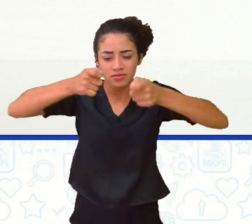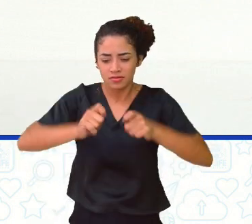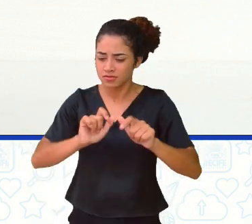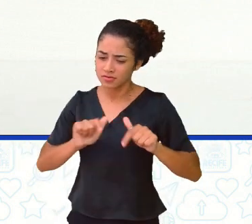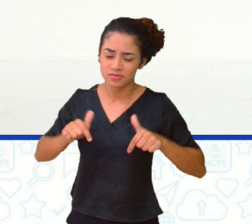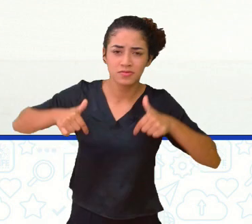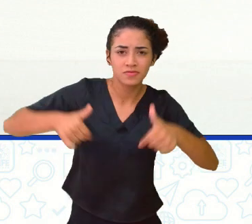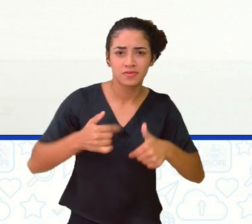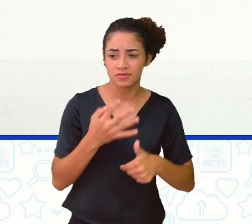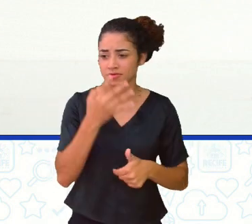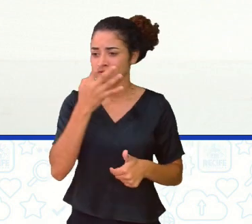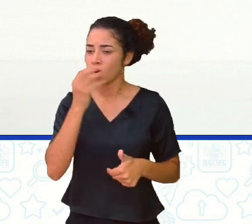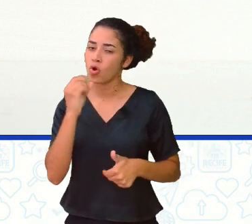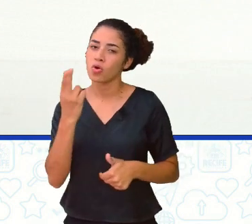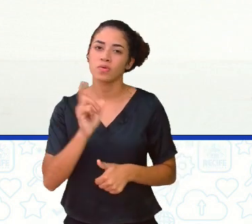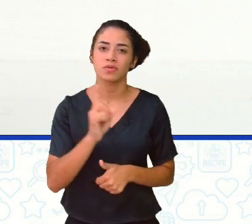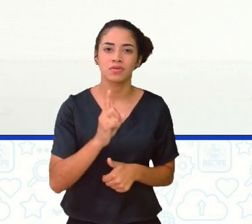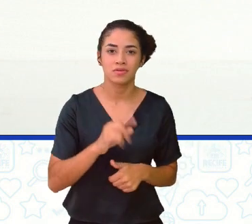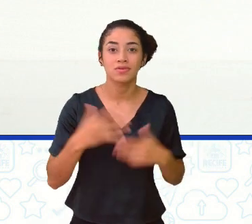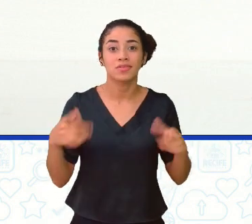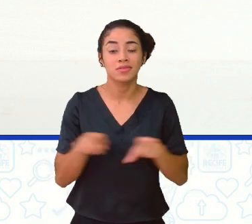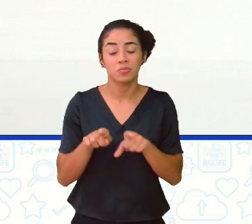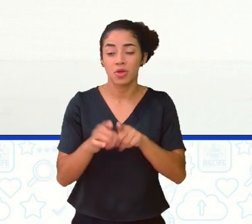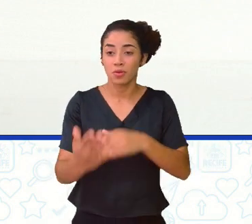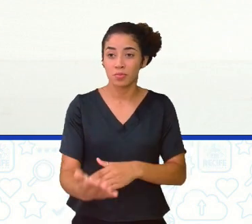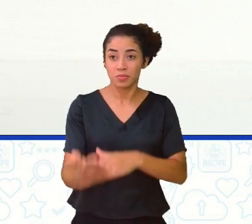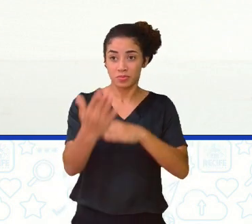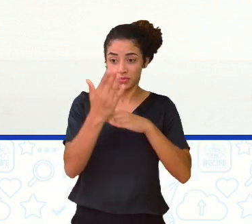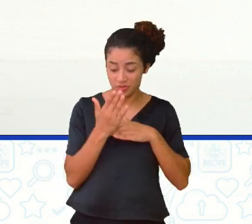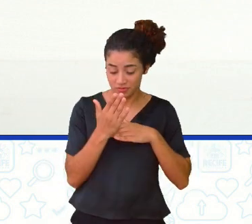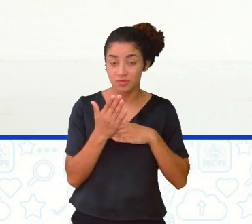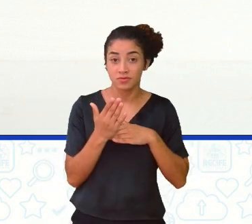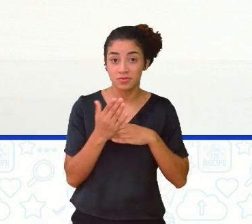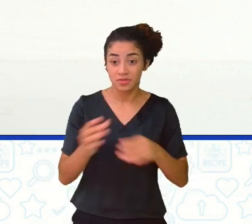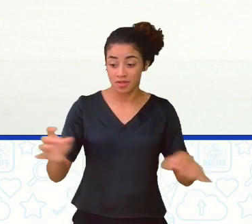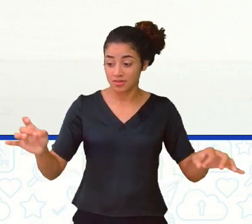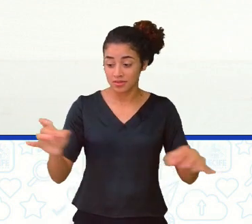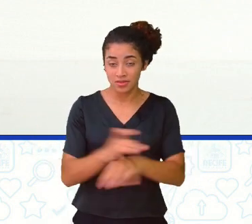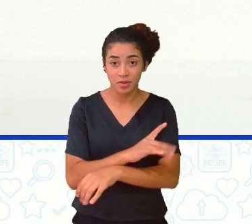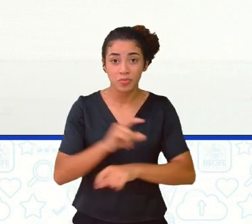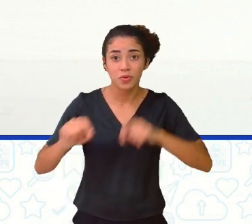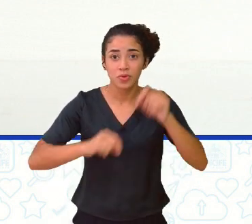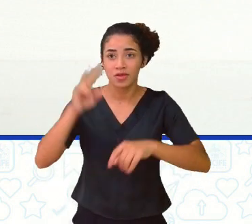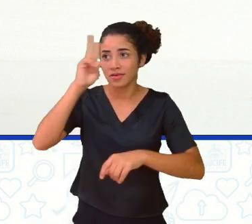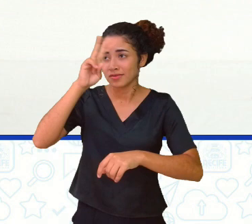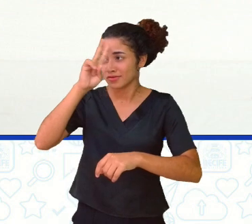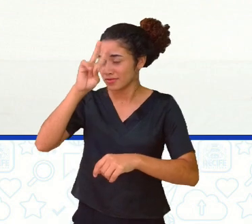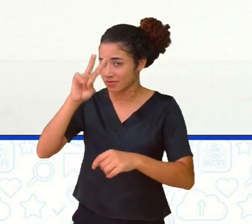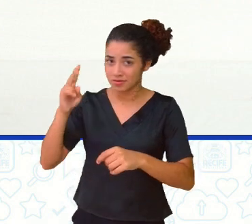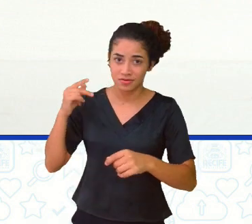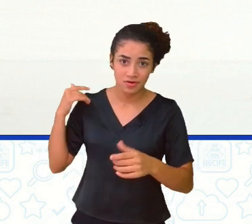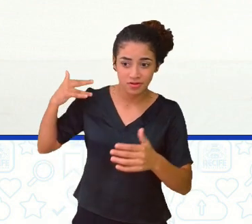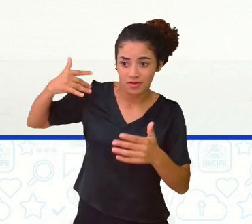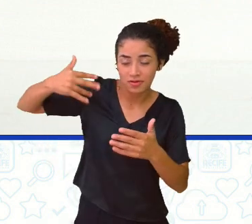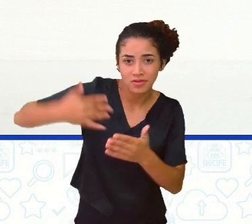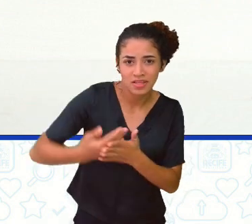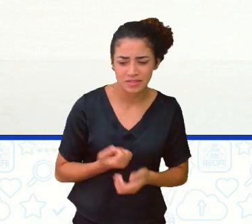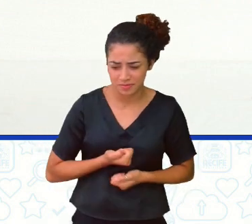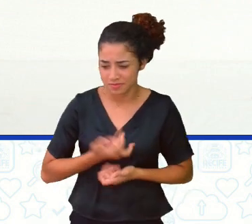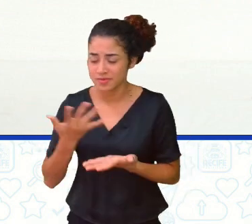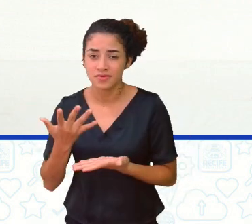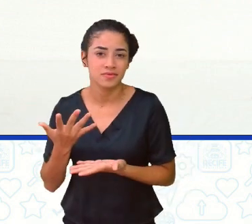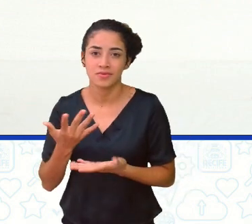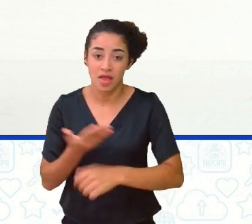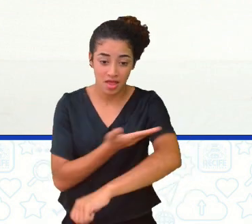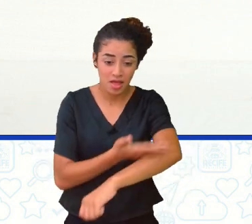esteja você inspirado ou não, e irá ajudá-lo a terminar e polir suas histórias. A inspiração não, o